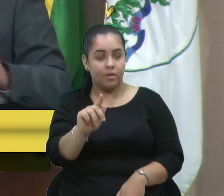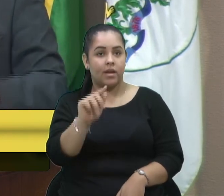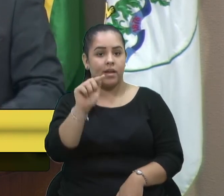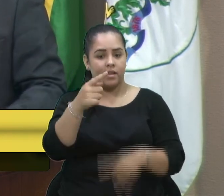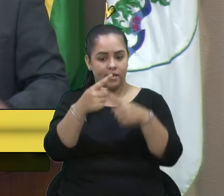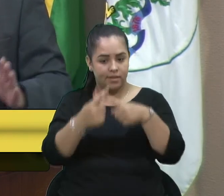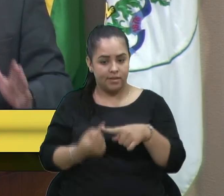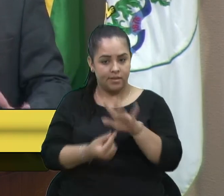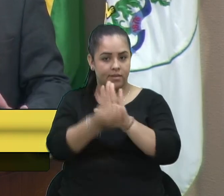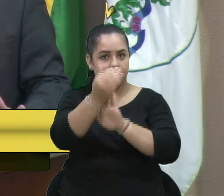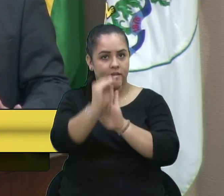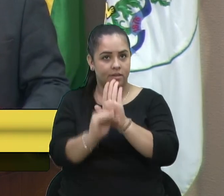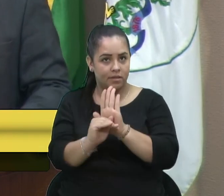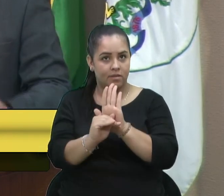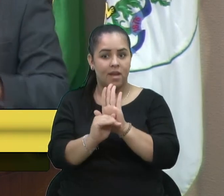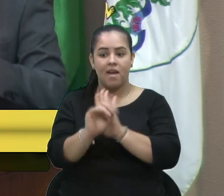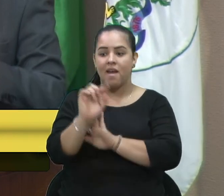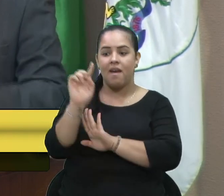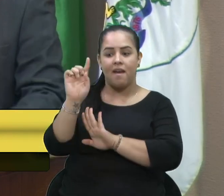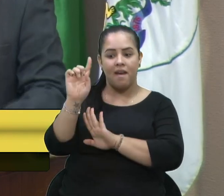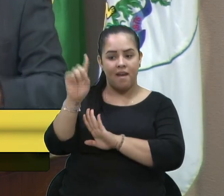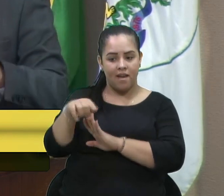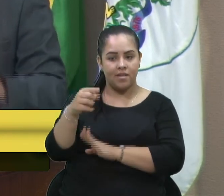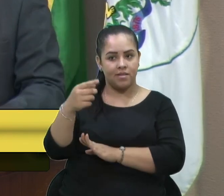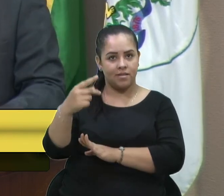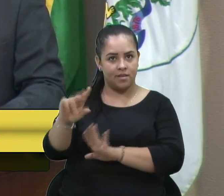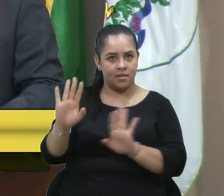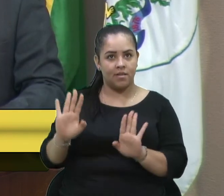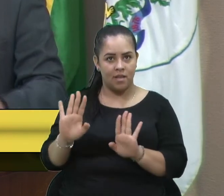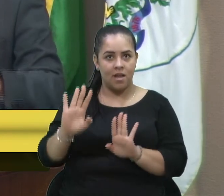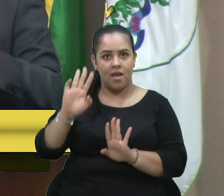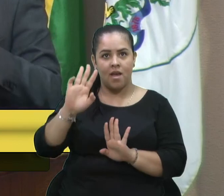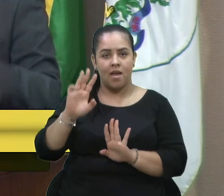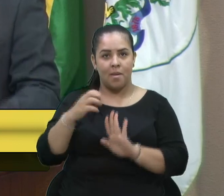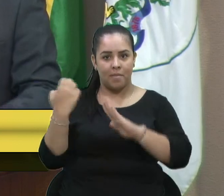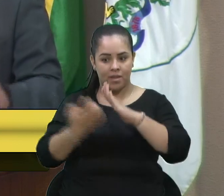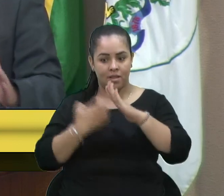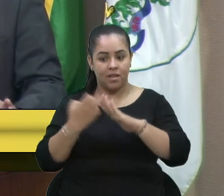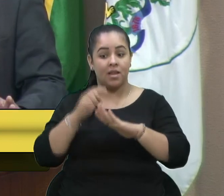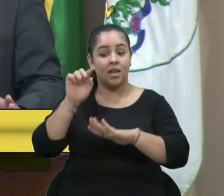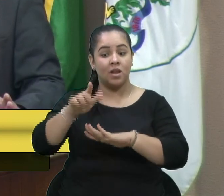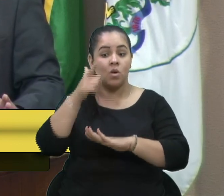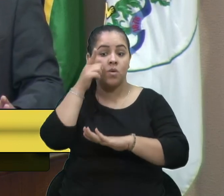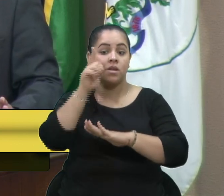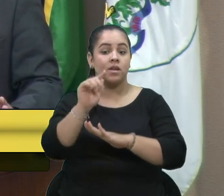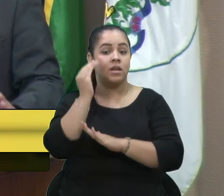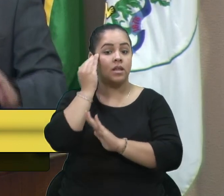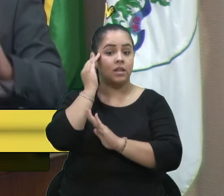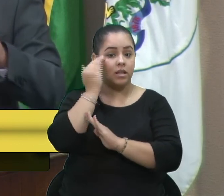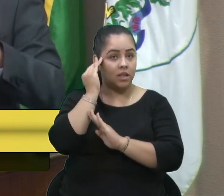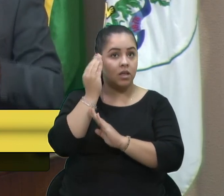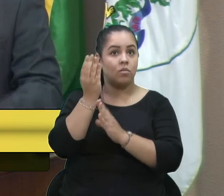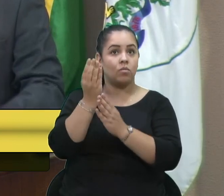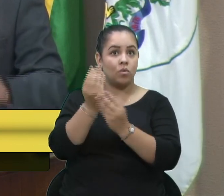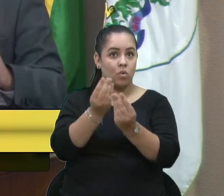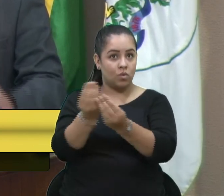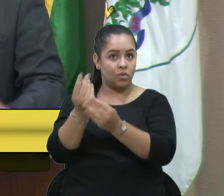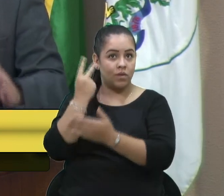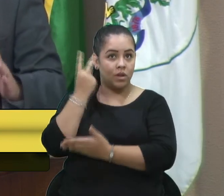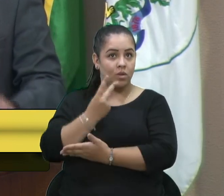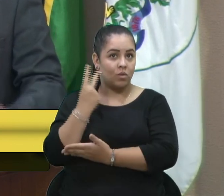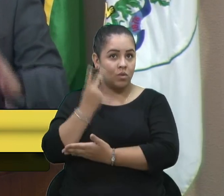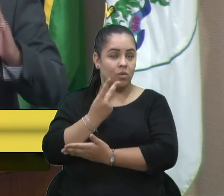é ela que vai fazer a prestação de serviço, que ela entenda que muitos vereadores dessa casa vão